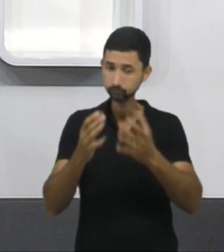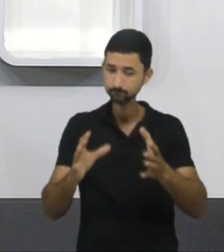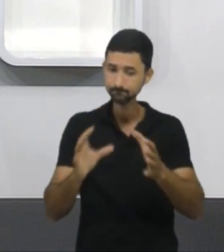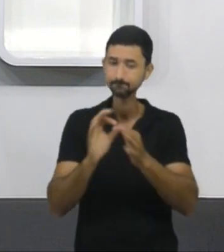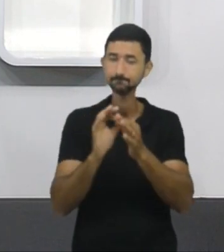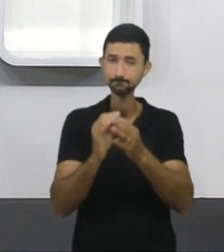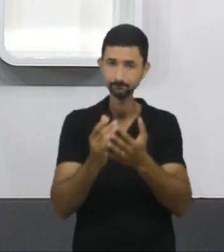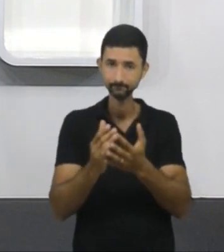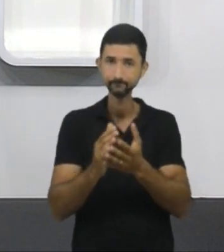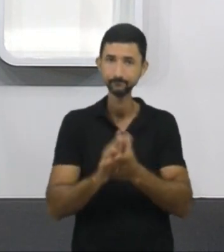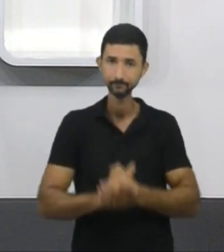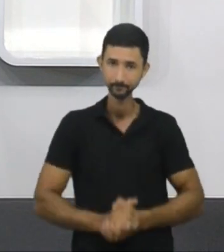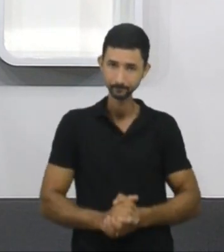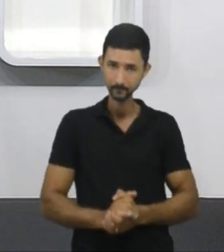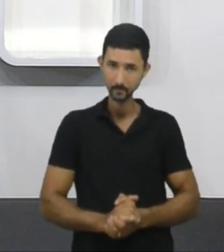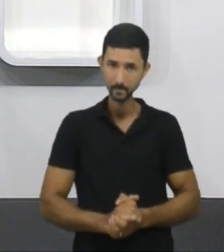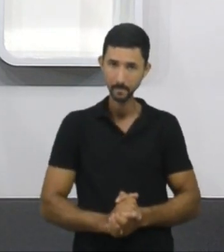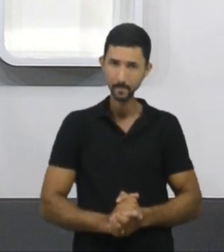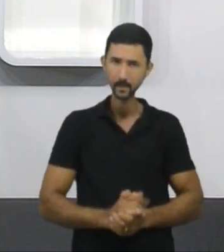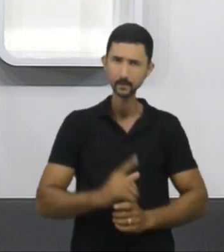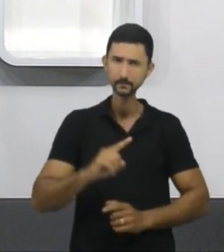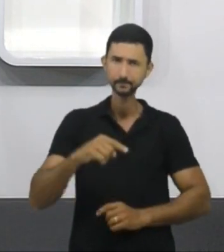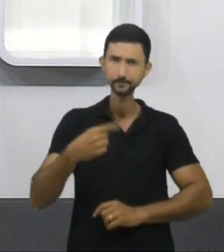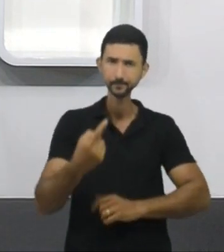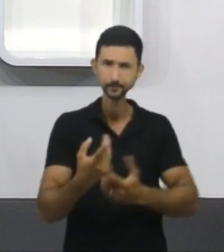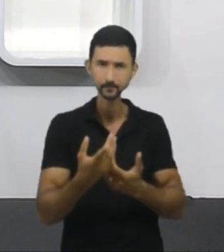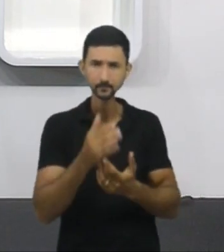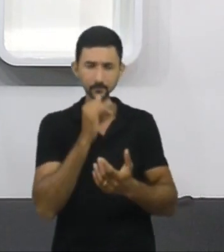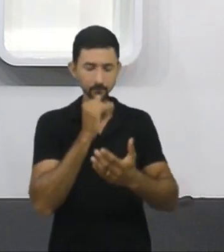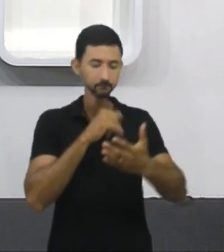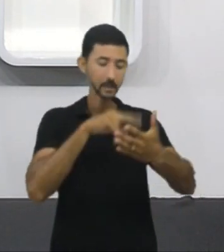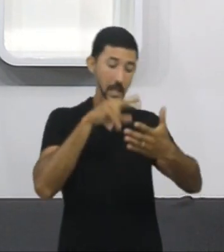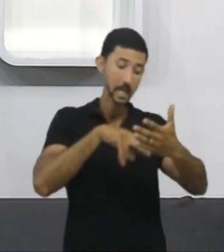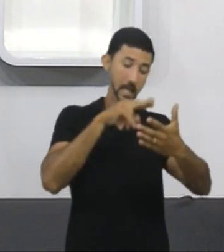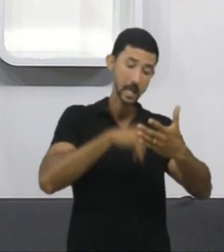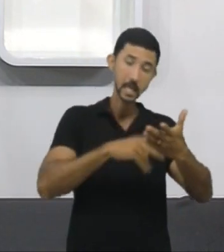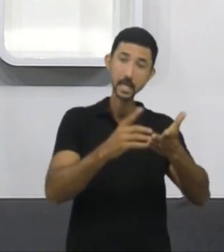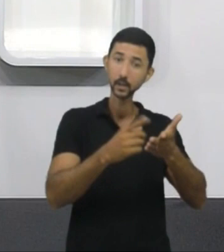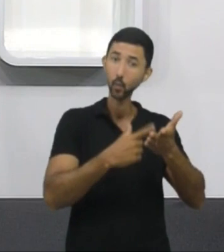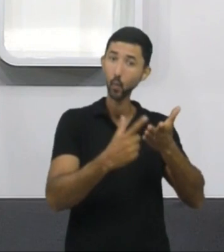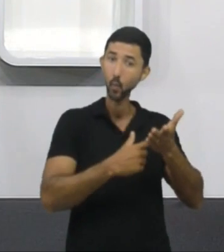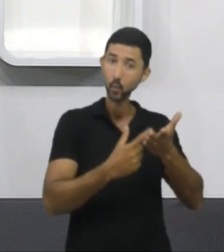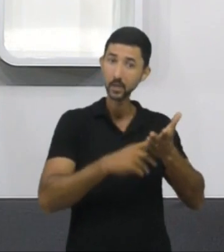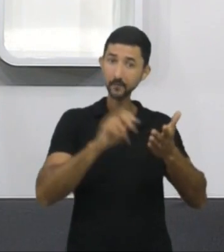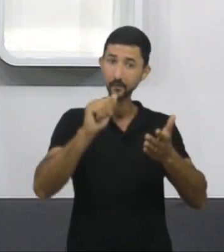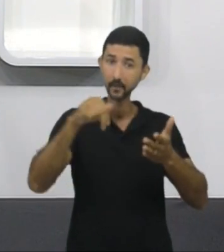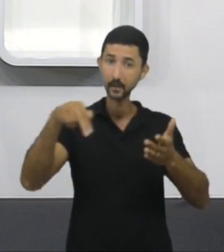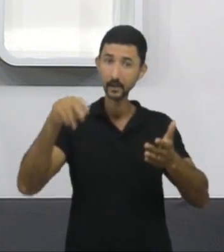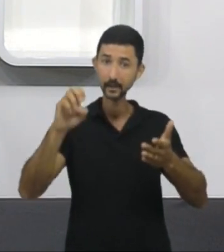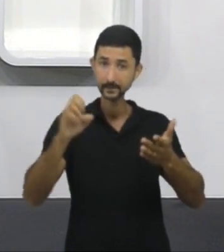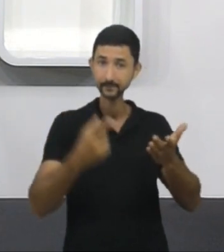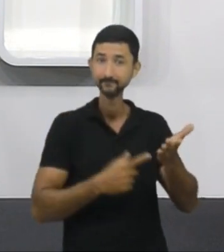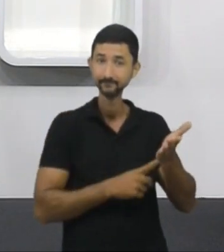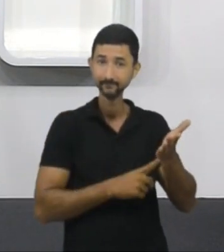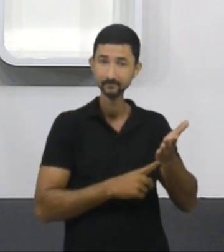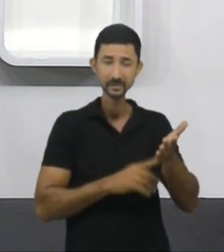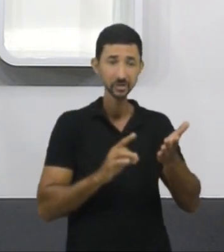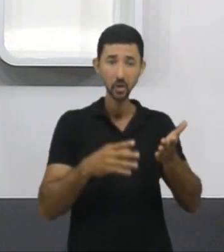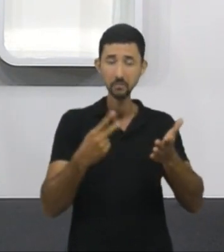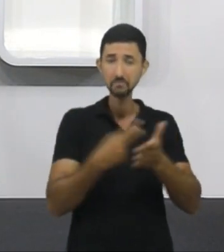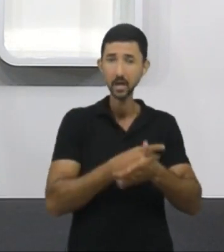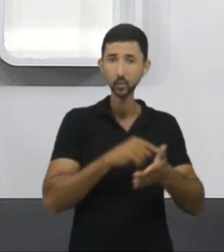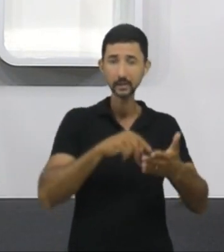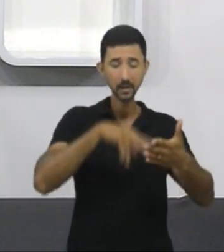uma opinião. Por outro lado, quando é dito, estou lendo o diário de Anne Frank, você só tem aí um fato, você só tem algo que